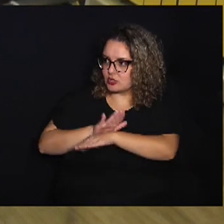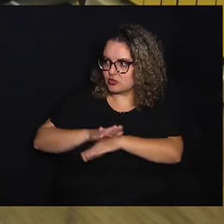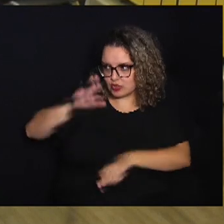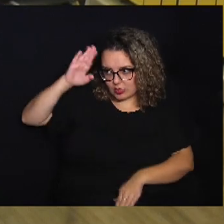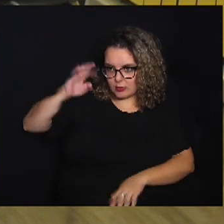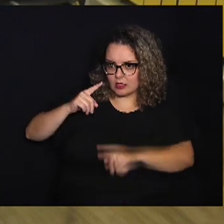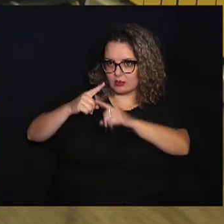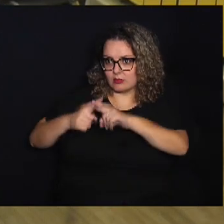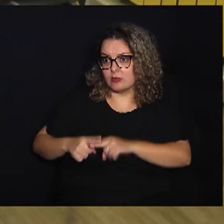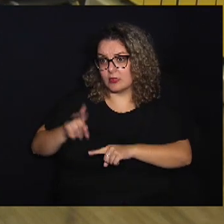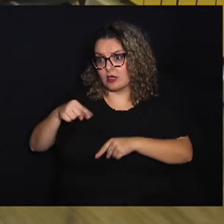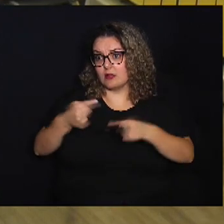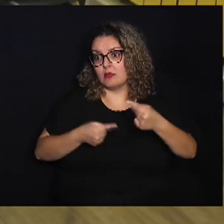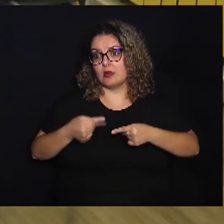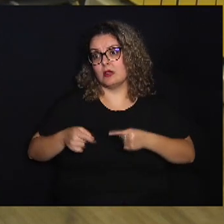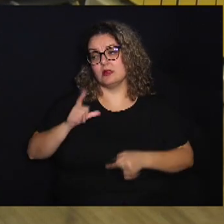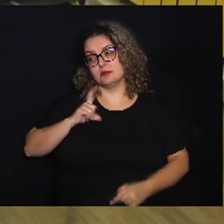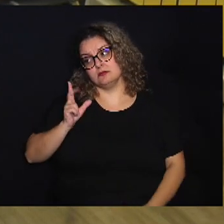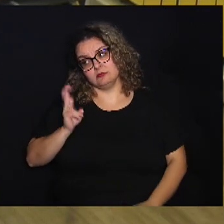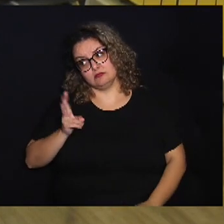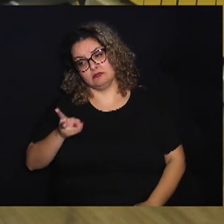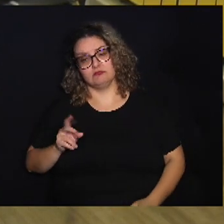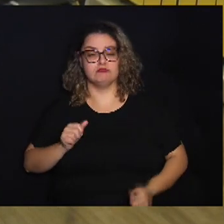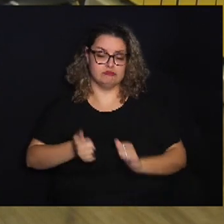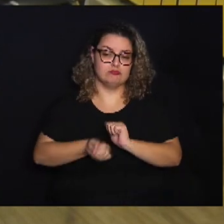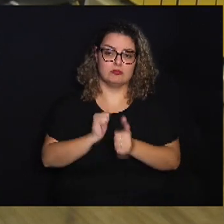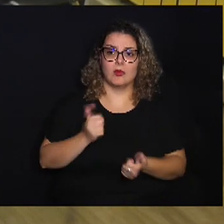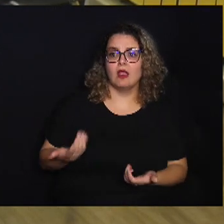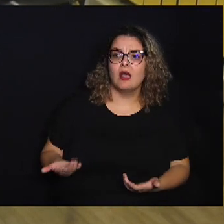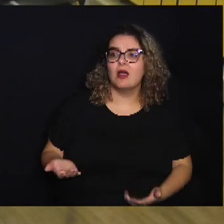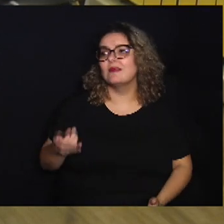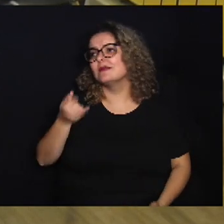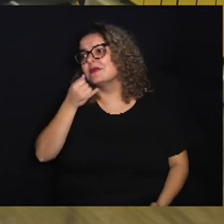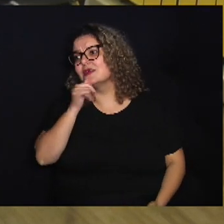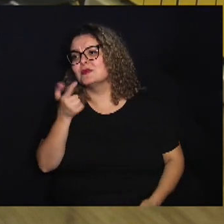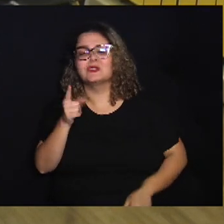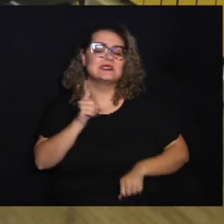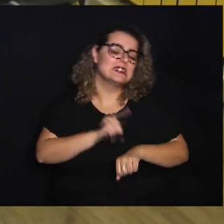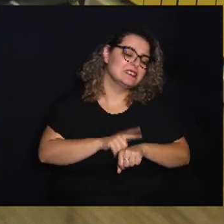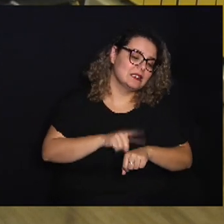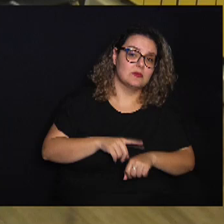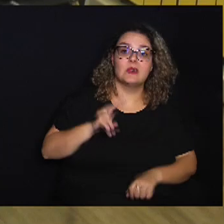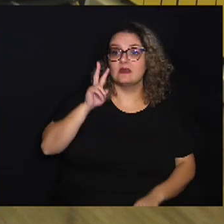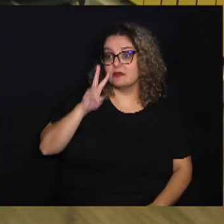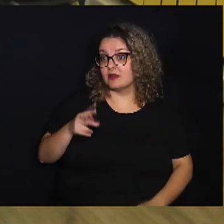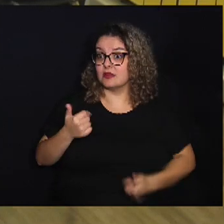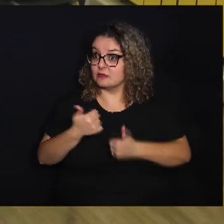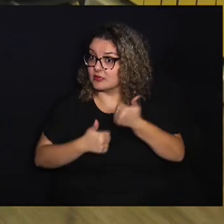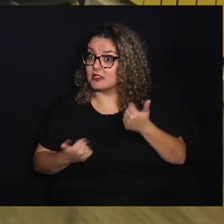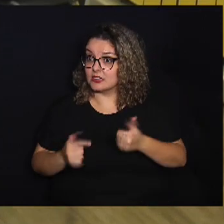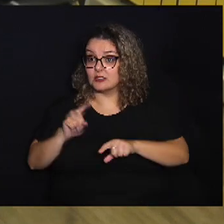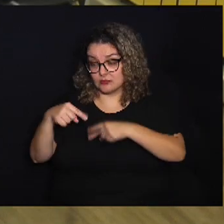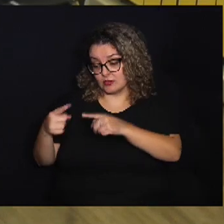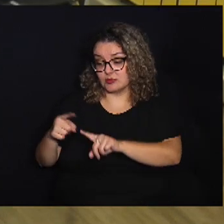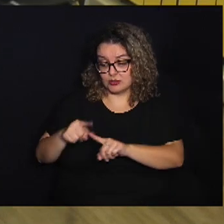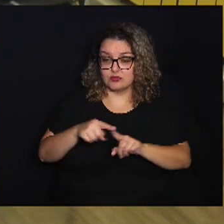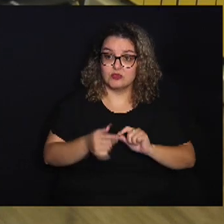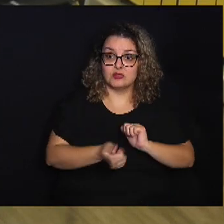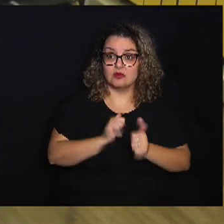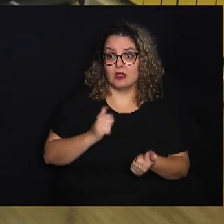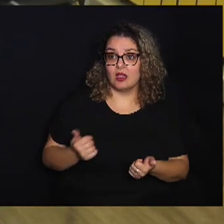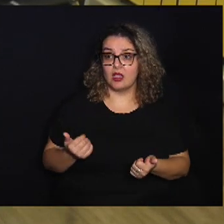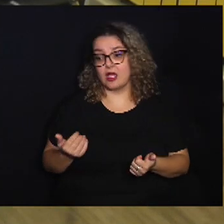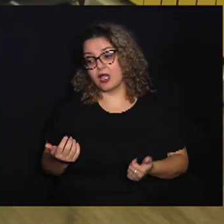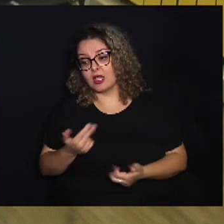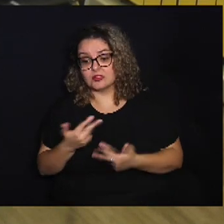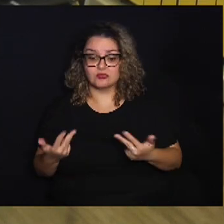competição? Porque essa é uma discussão que sempre tem no esporte, né? O atleta fala, ah, infelizmente eu não tenho tempo. A gente vê muitas vezes no futebol, até em outras modalidades, né? Conciliar as